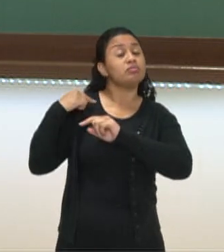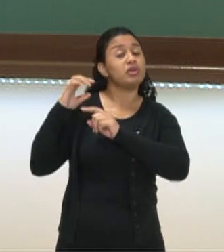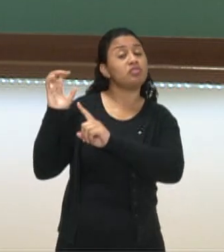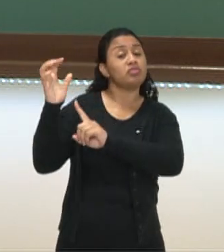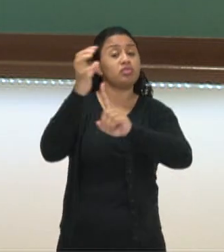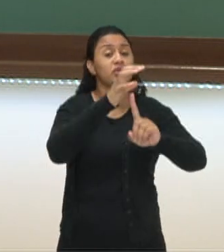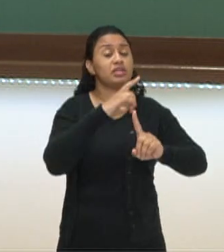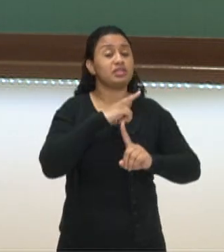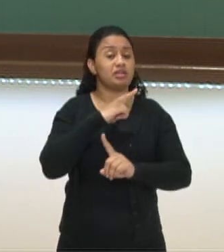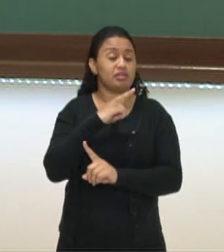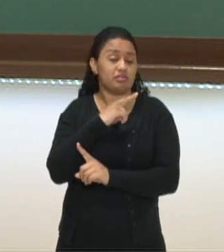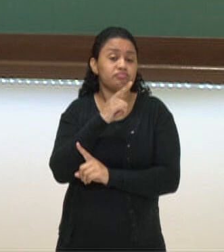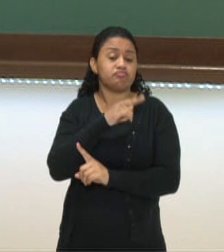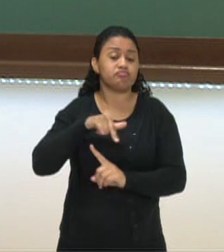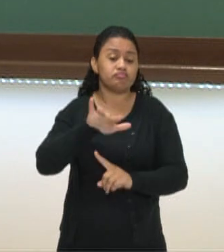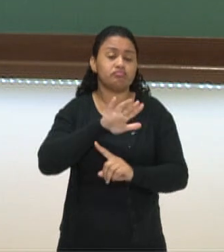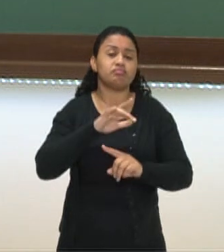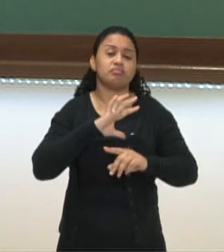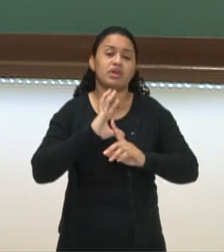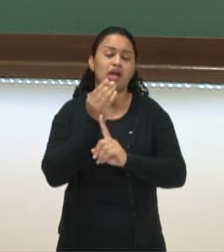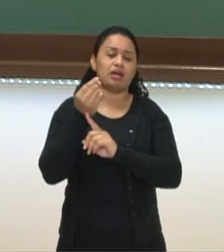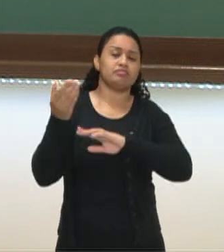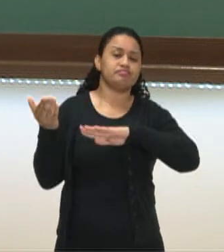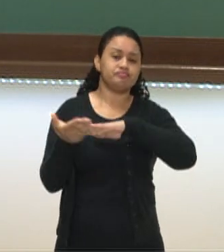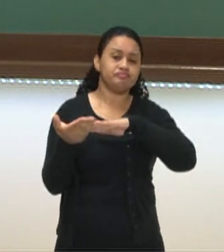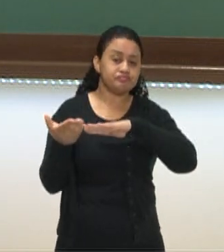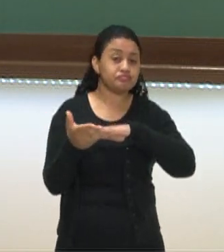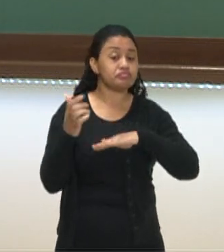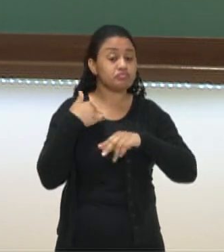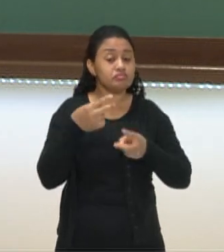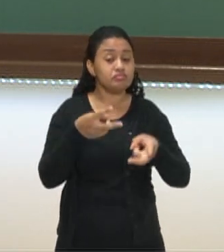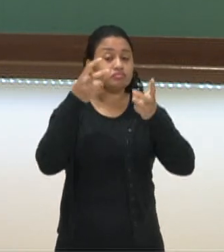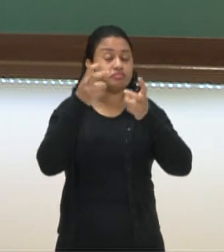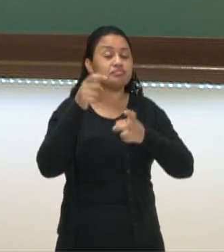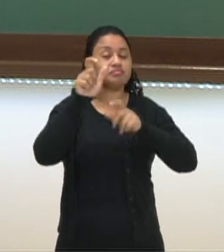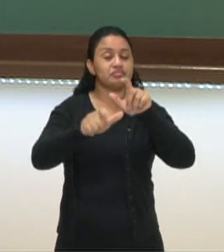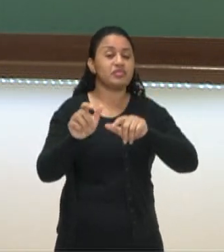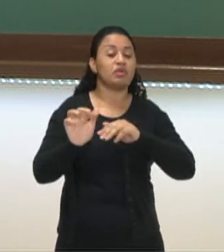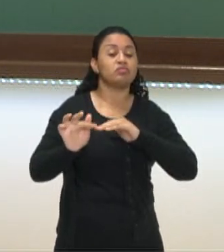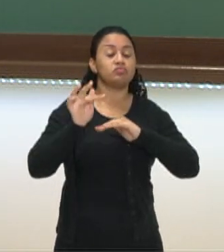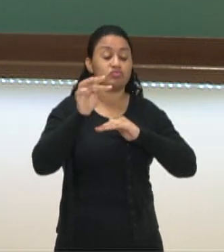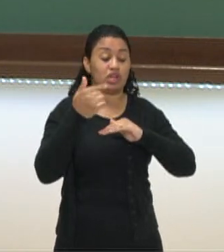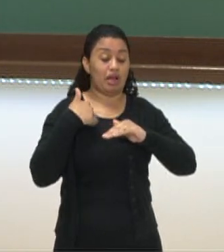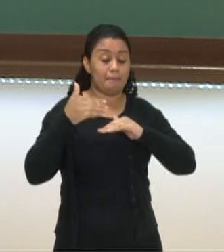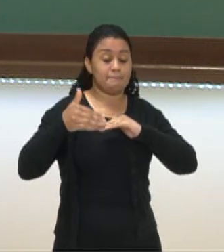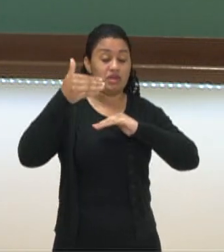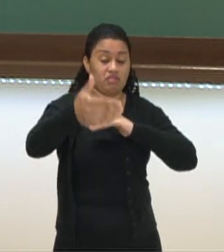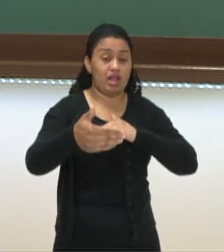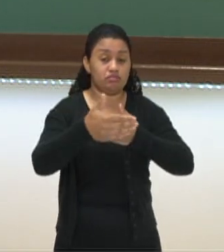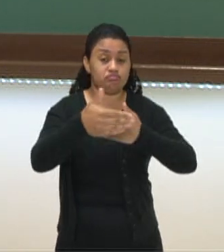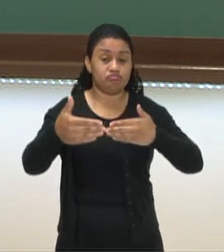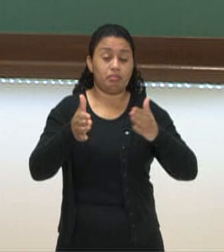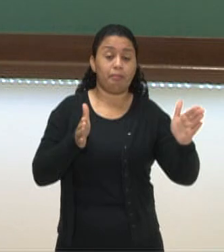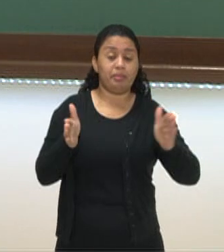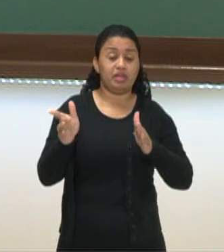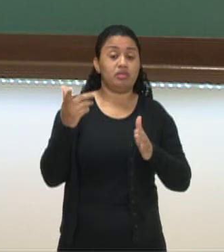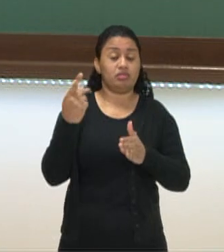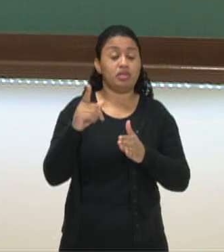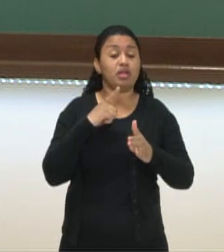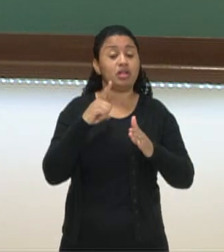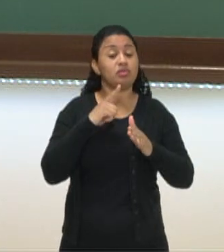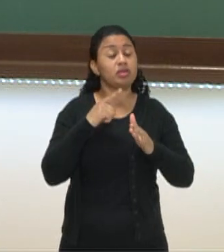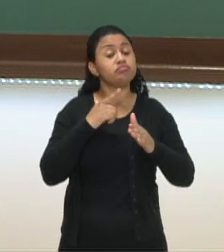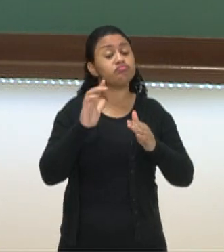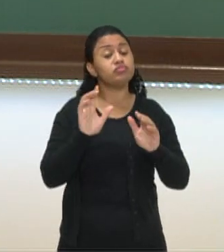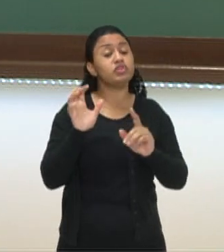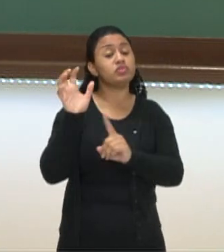Malevich trouxe e veio para a arte contemporânea. A gente vê que ele era uma pessoa que estava muito à frente do seu tempo e traz uma nova tendência num tempo em